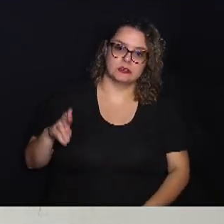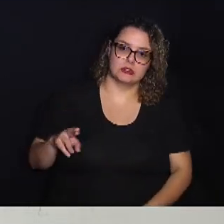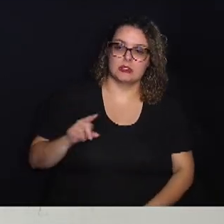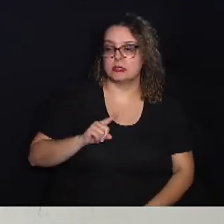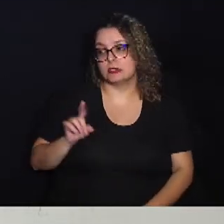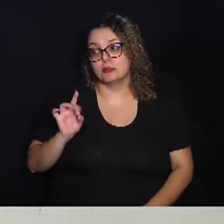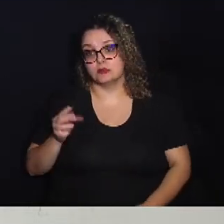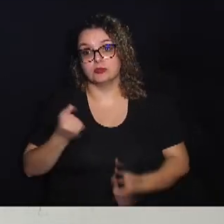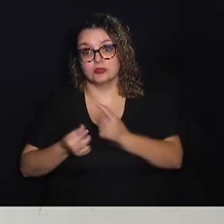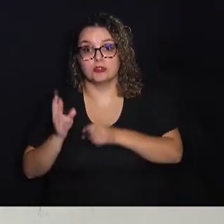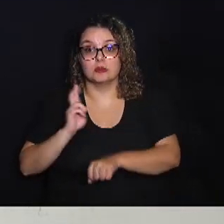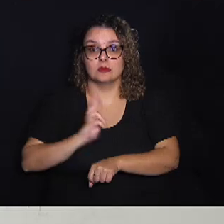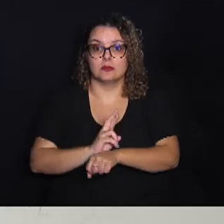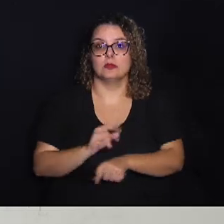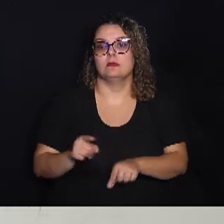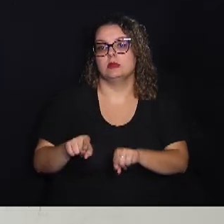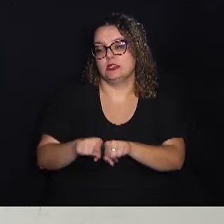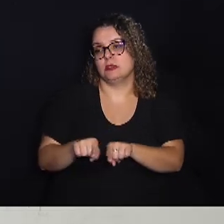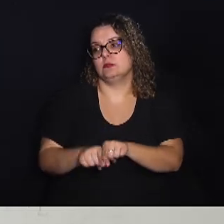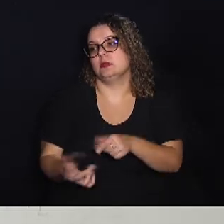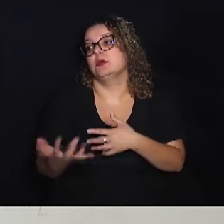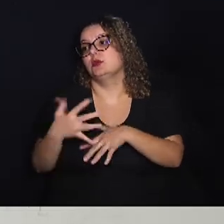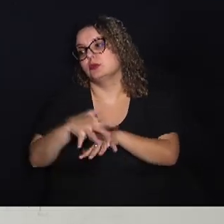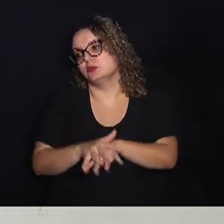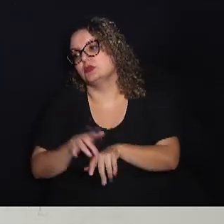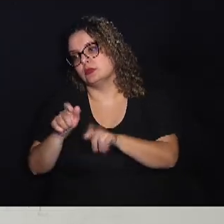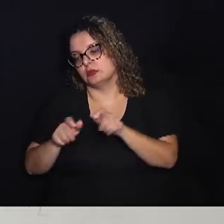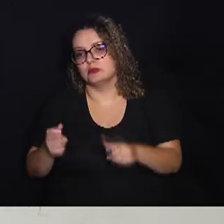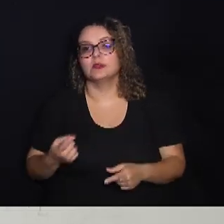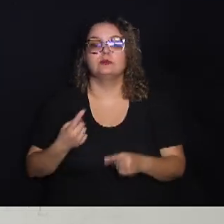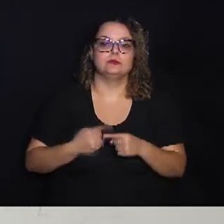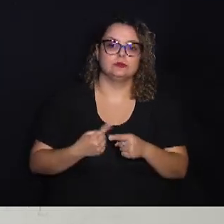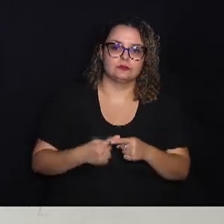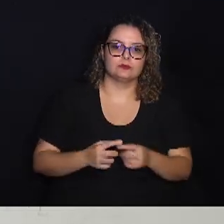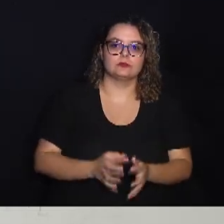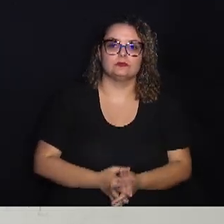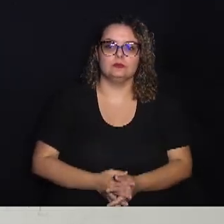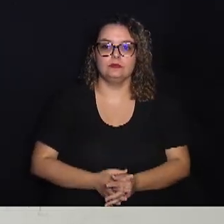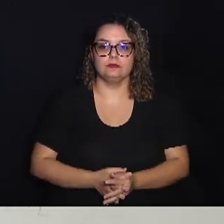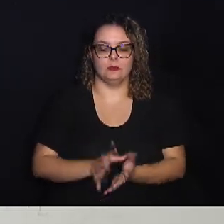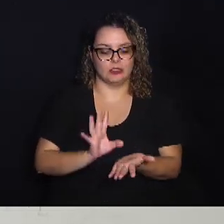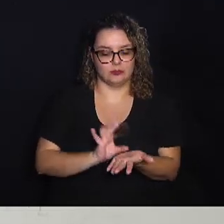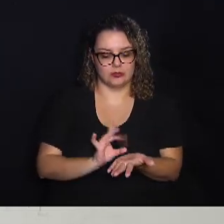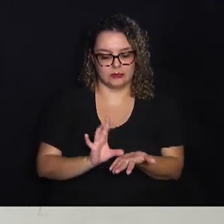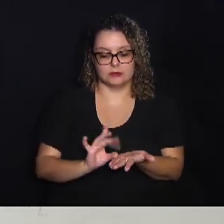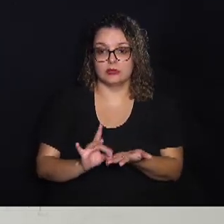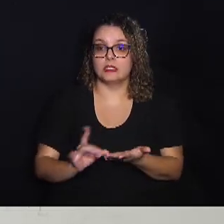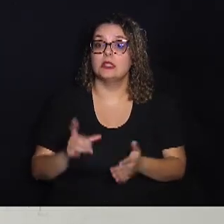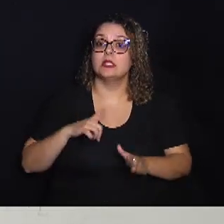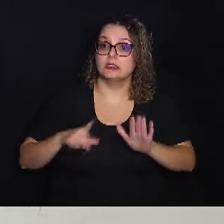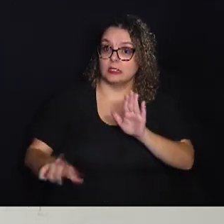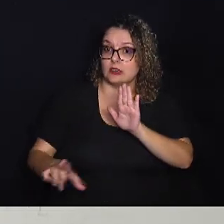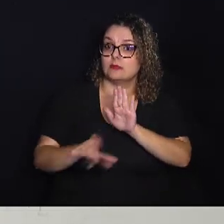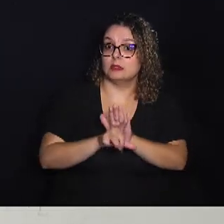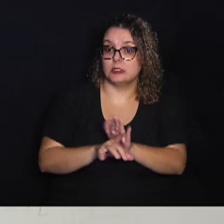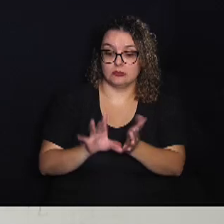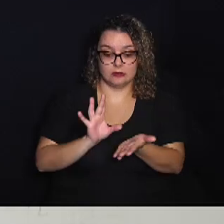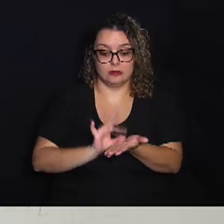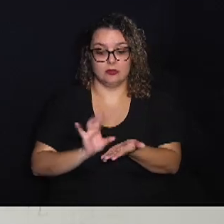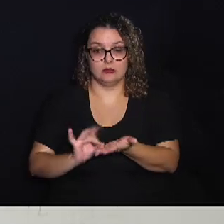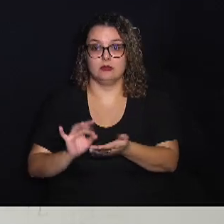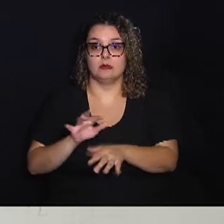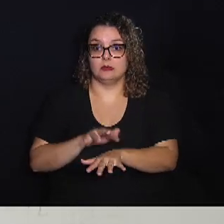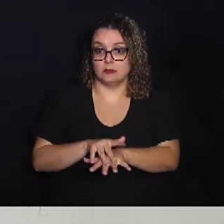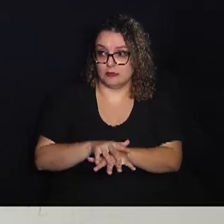de recurso, mas também para a inclusão do usuário. Por quê? O cardápio, existe uma lei sobre o cardápio em braille, que